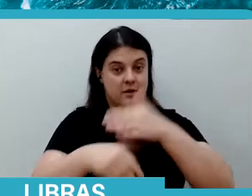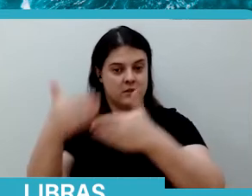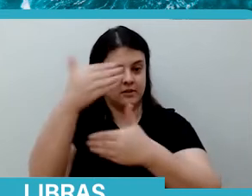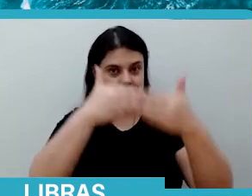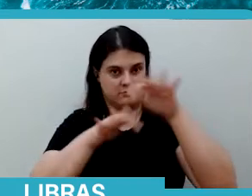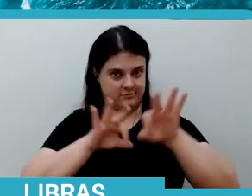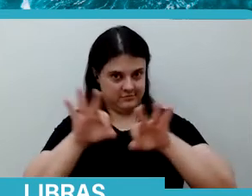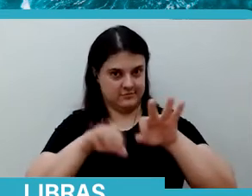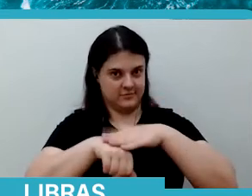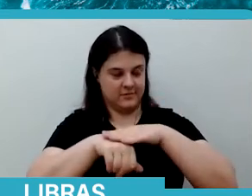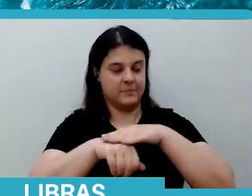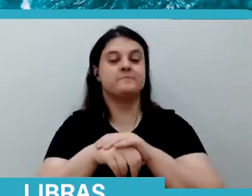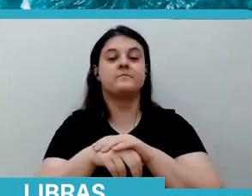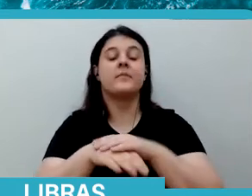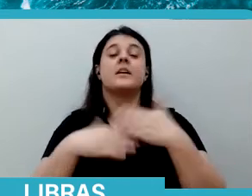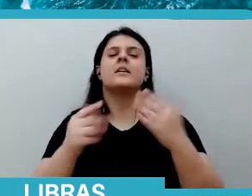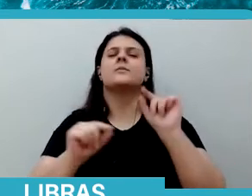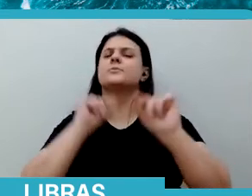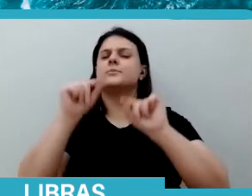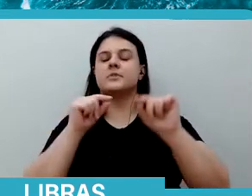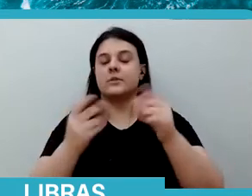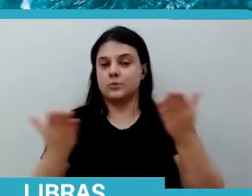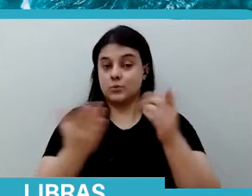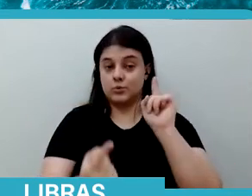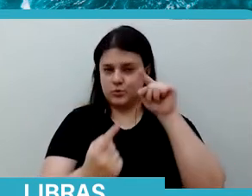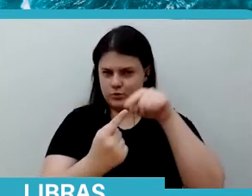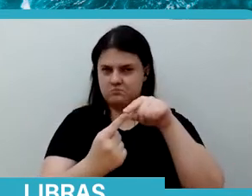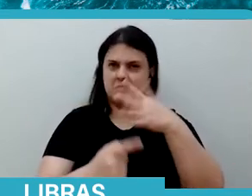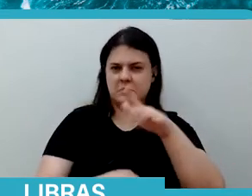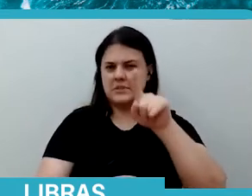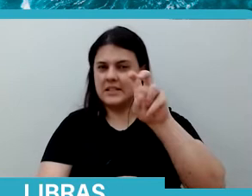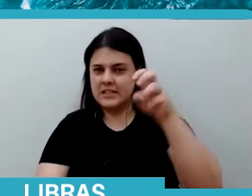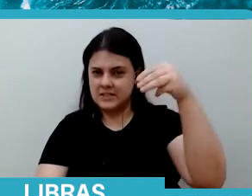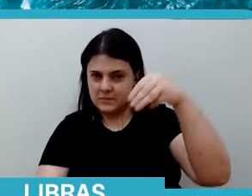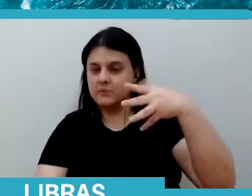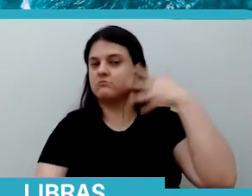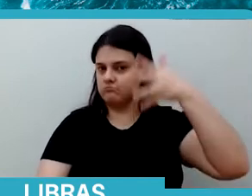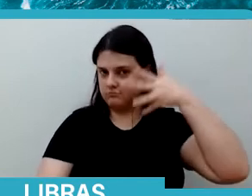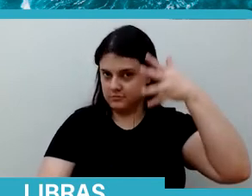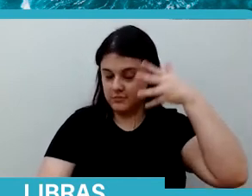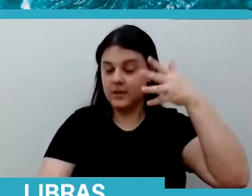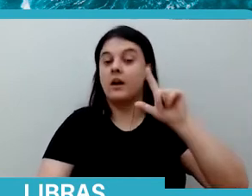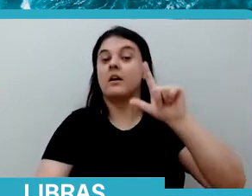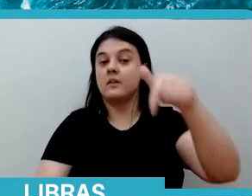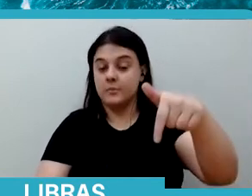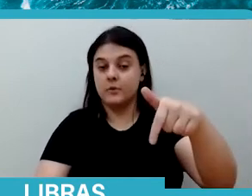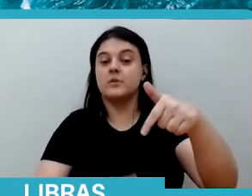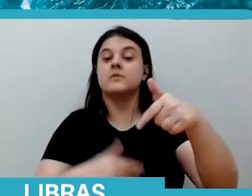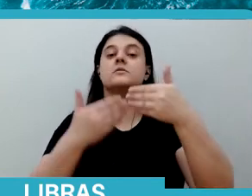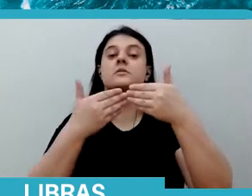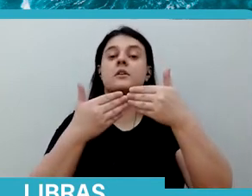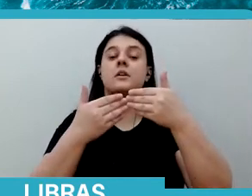apresentação e a ideia falar uns 15 minutinhos aqui e aí depois a gente